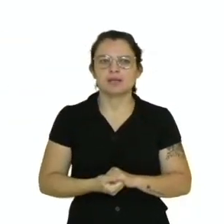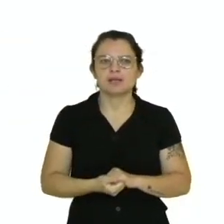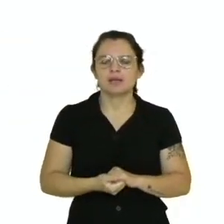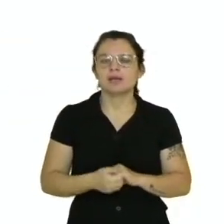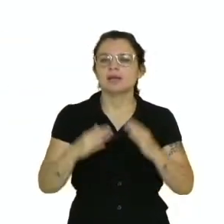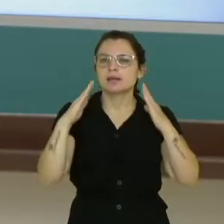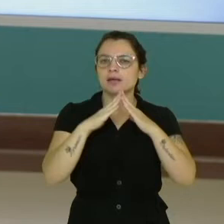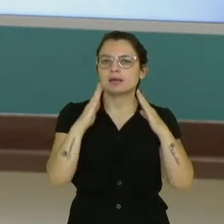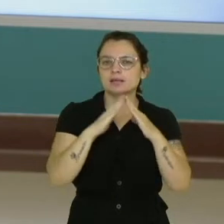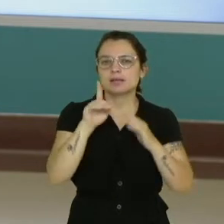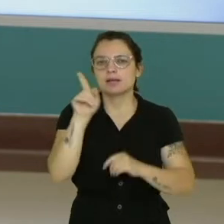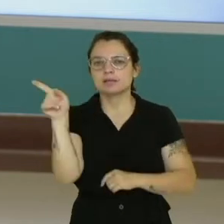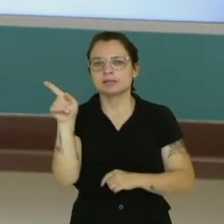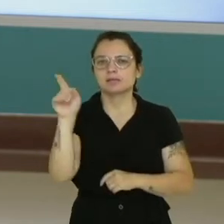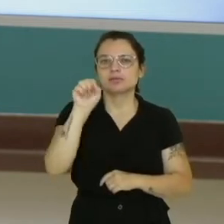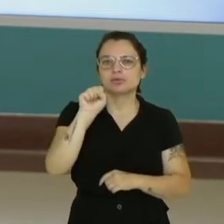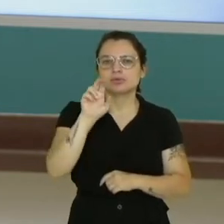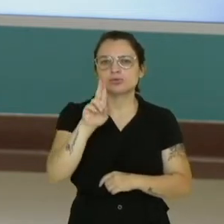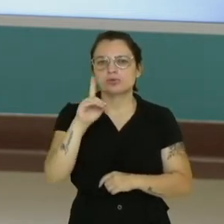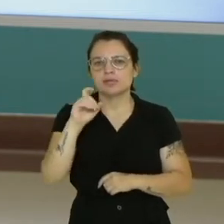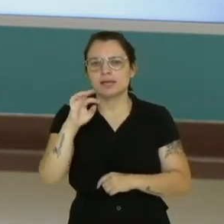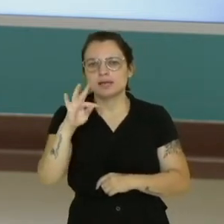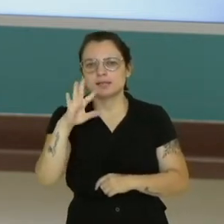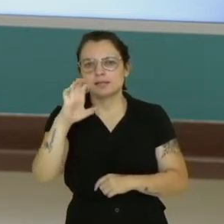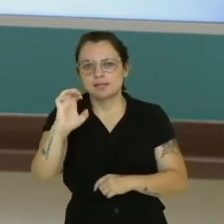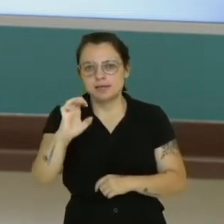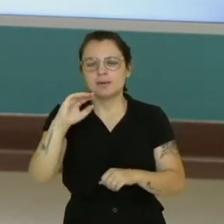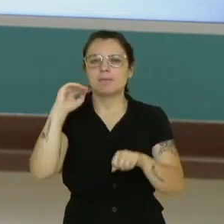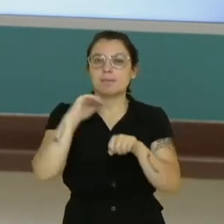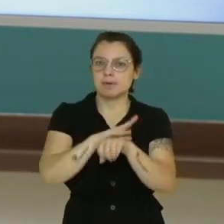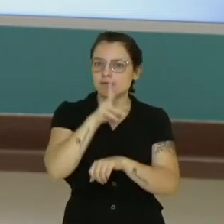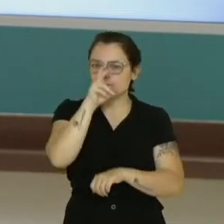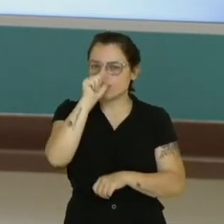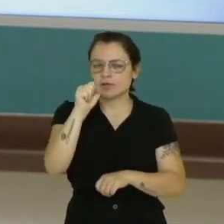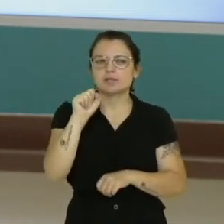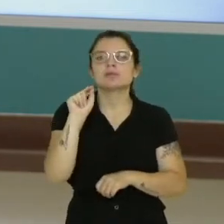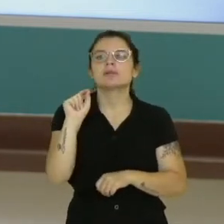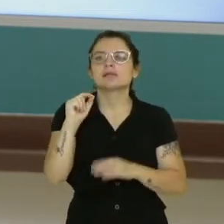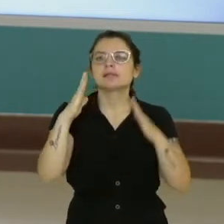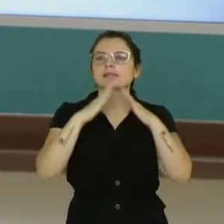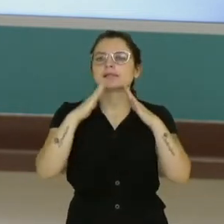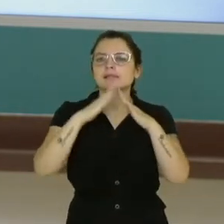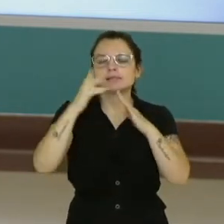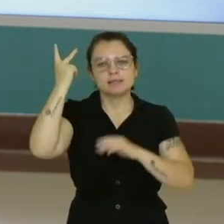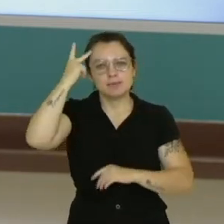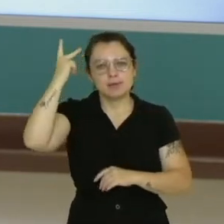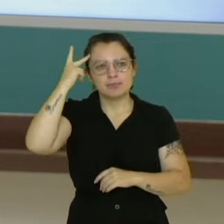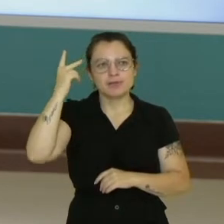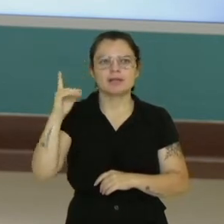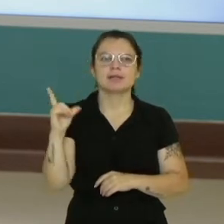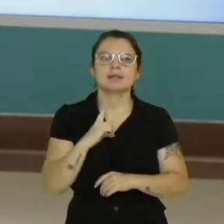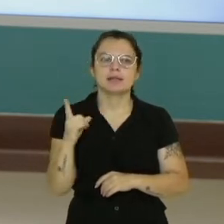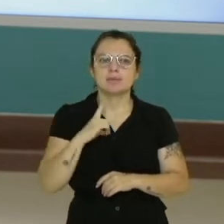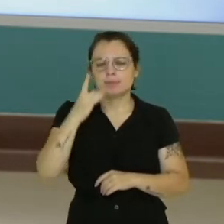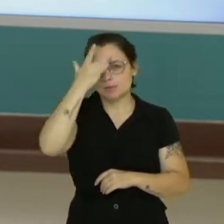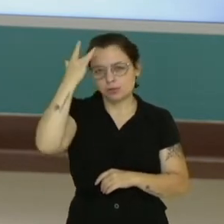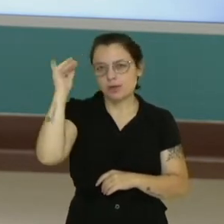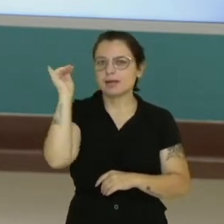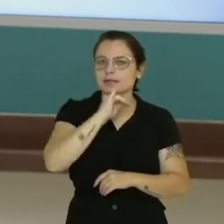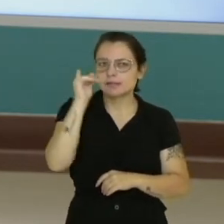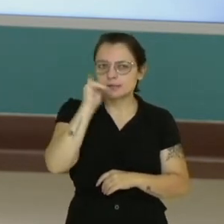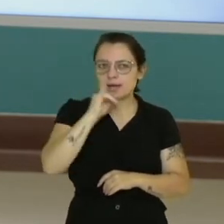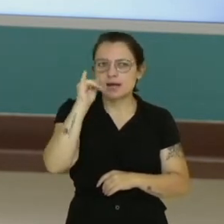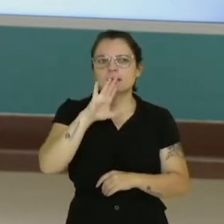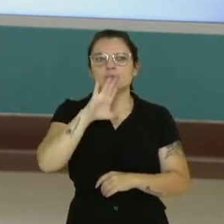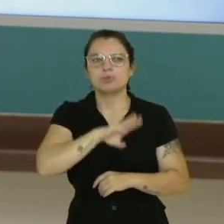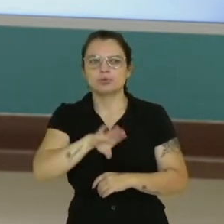Sudeste, especialmente ao estado de São Paulo. Então a gente pode ver aqui, italianos, mais de 1 milhão. Portugueses, também mais de 1 milhão de